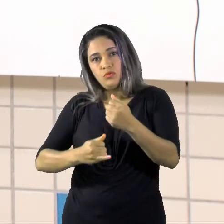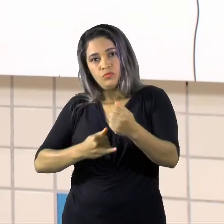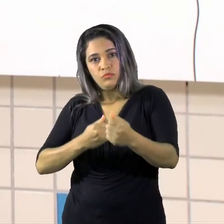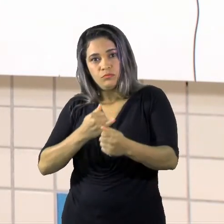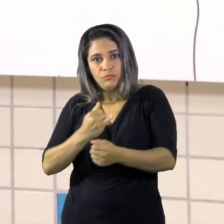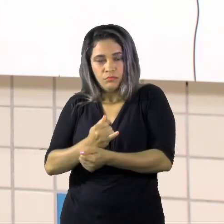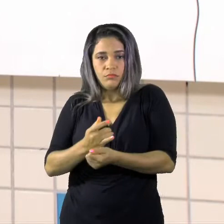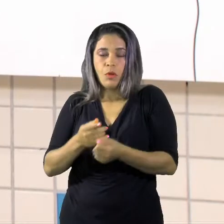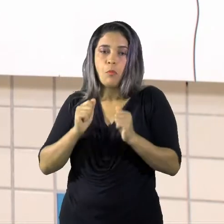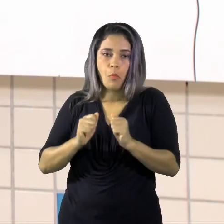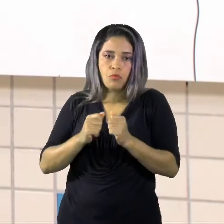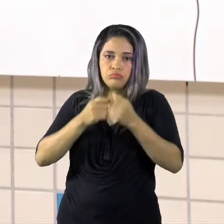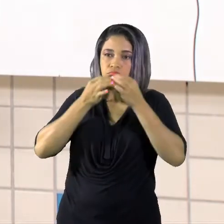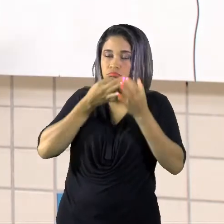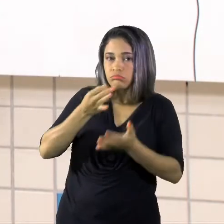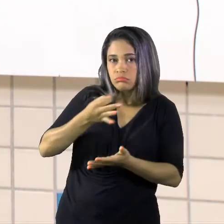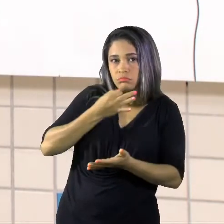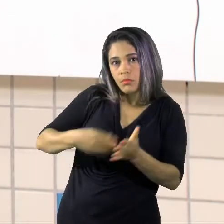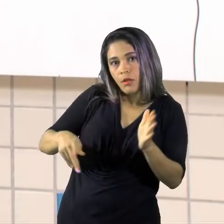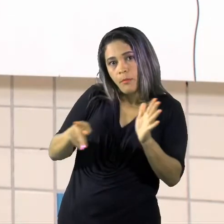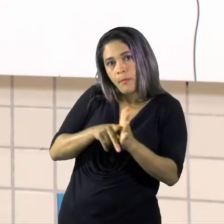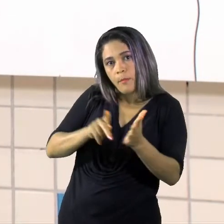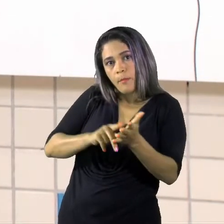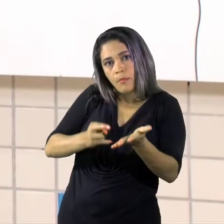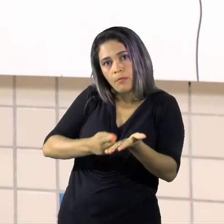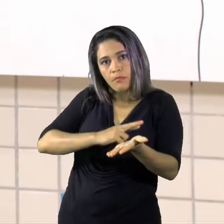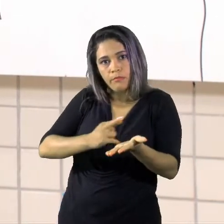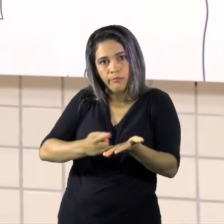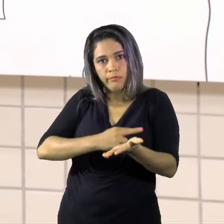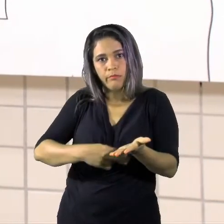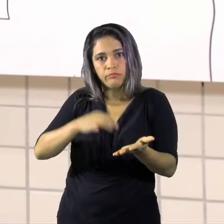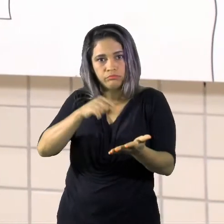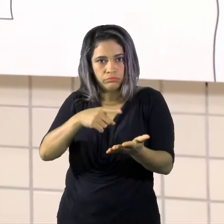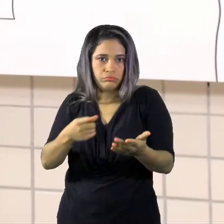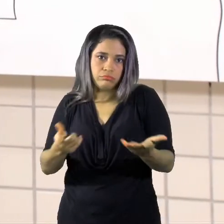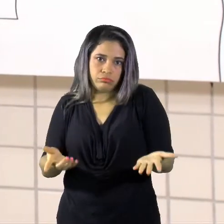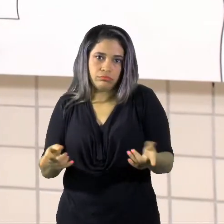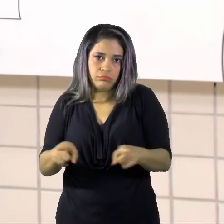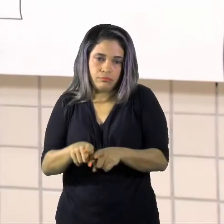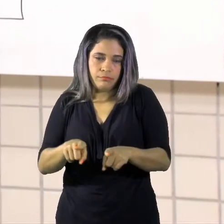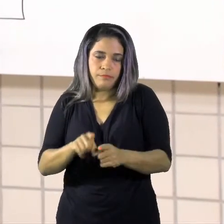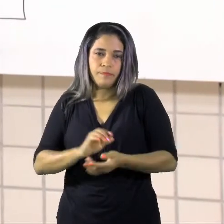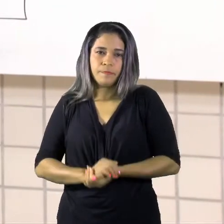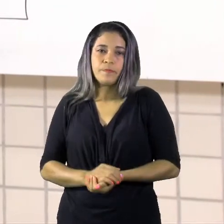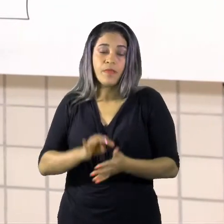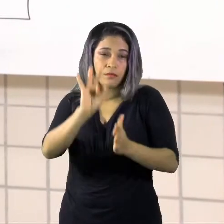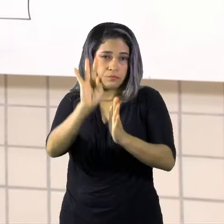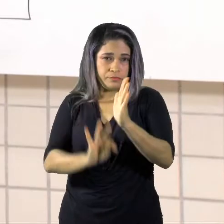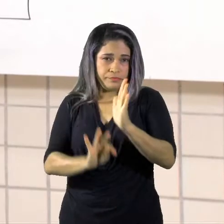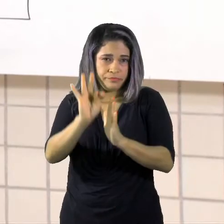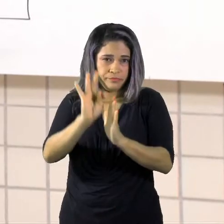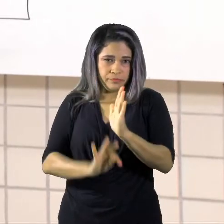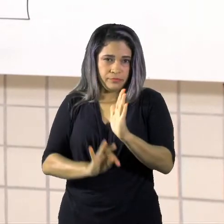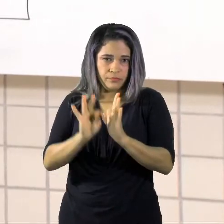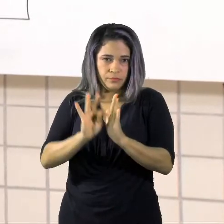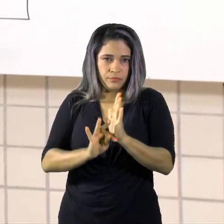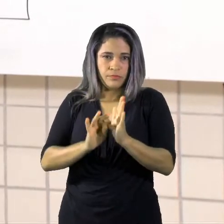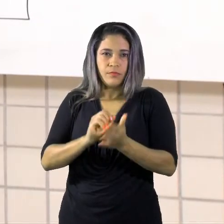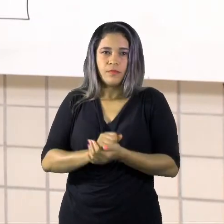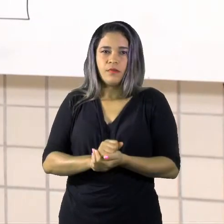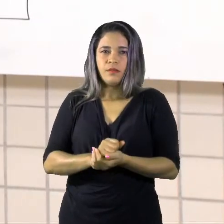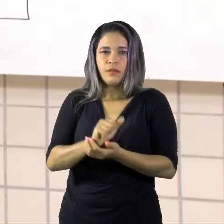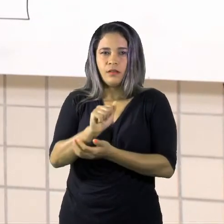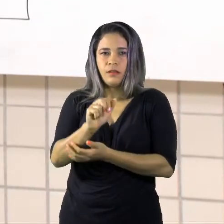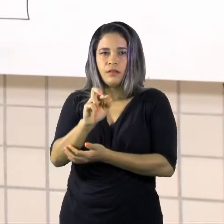pode comentar a própria revista em si. Então, é um texto da esfera argumentativa